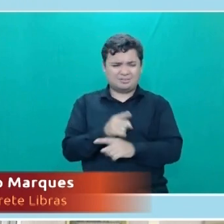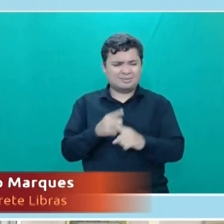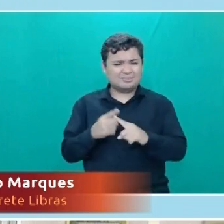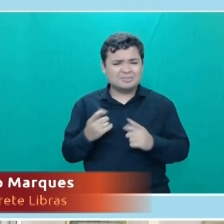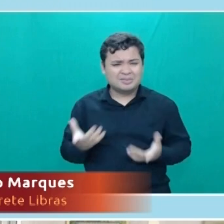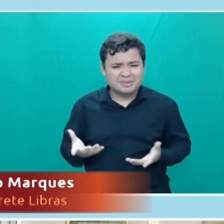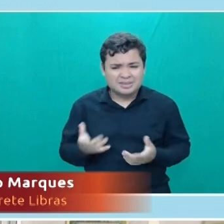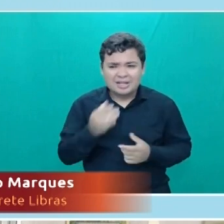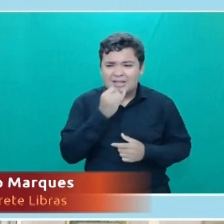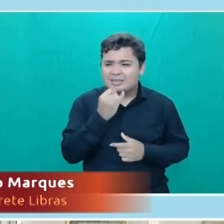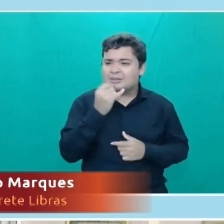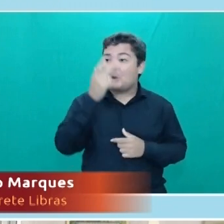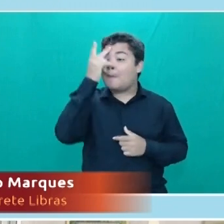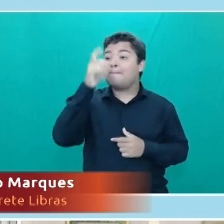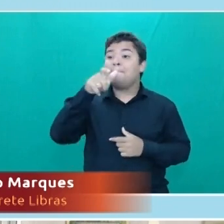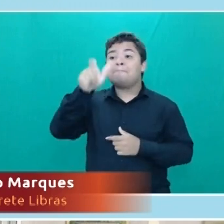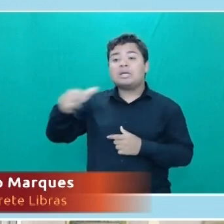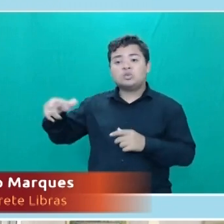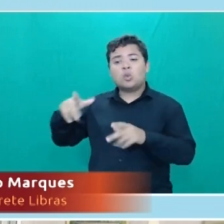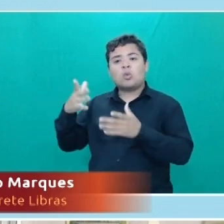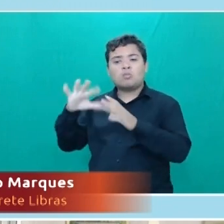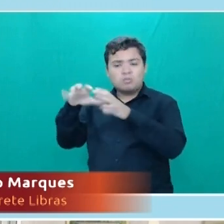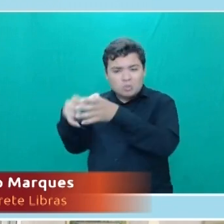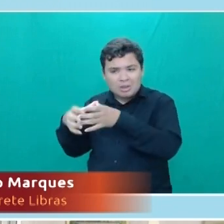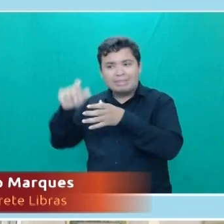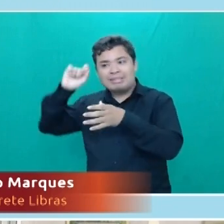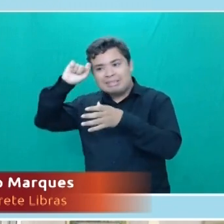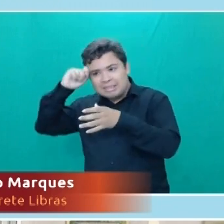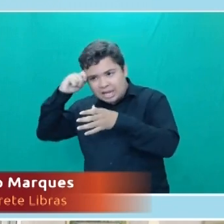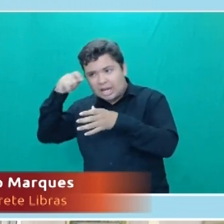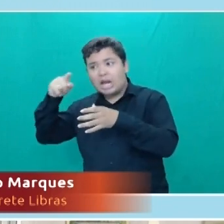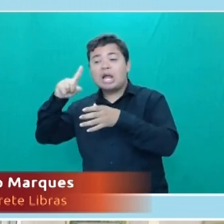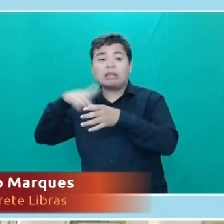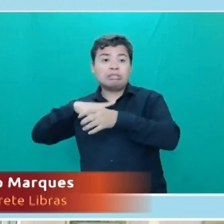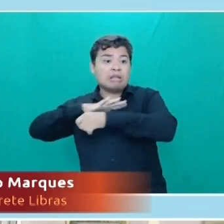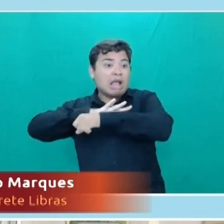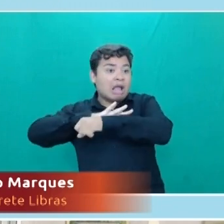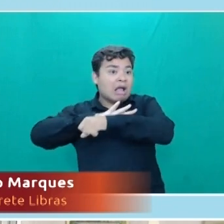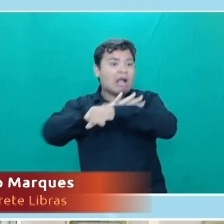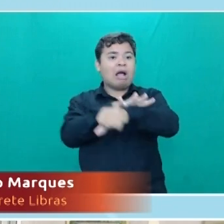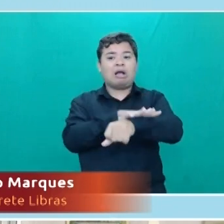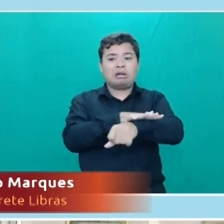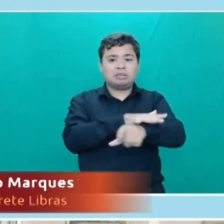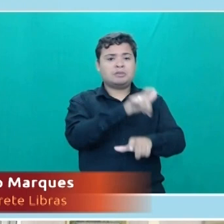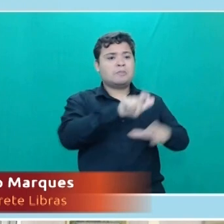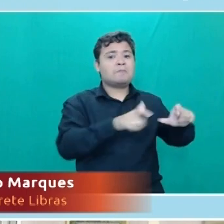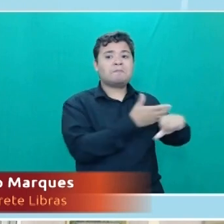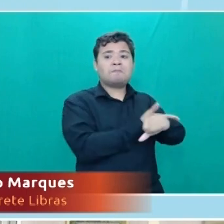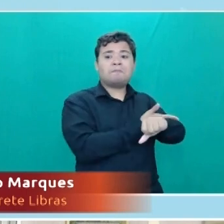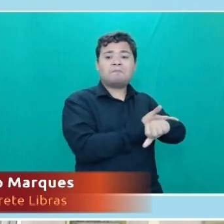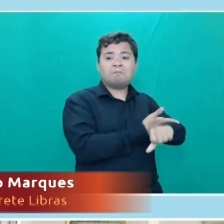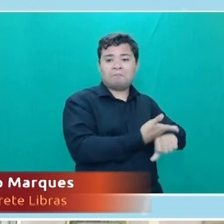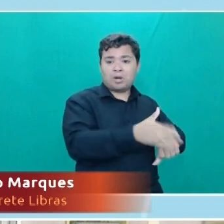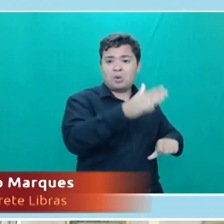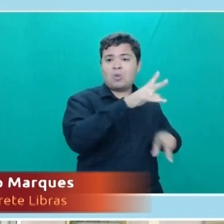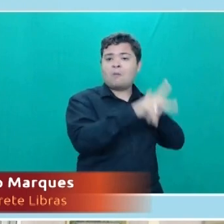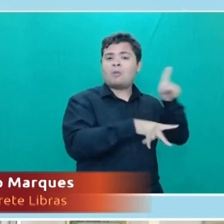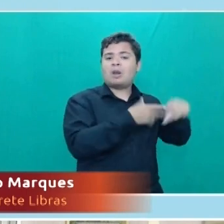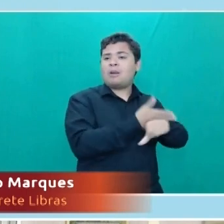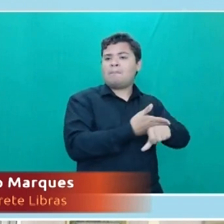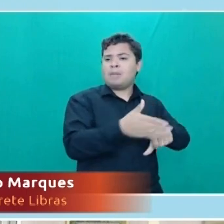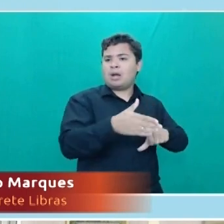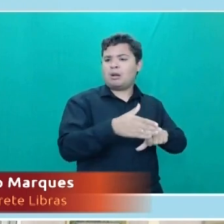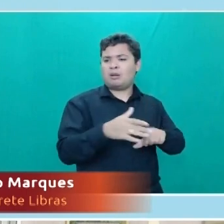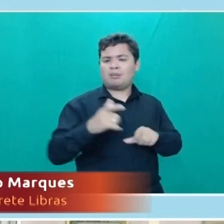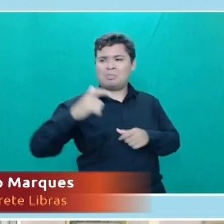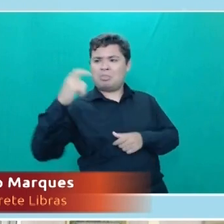ou indivíduos negros praticarem racismo contra pessoas brancas ou a população branca. E por que isso não